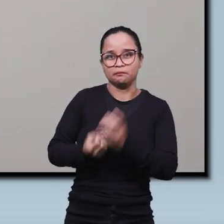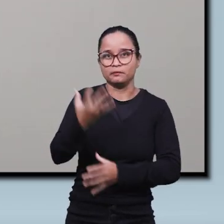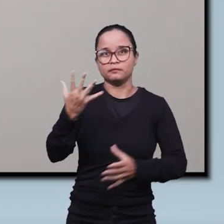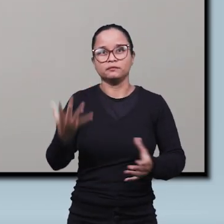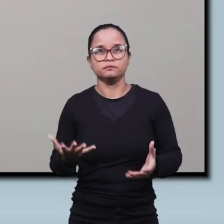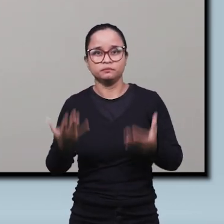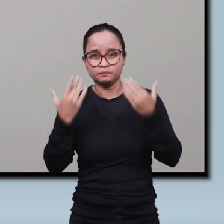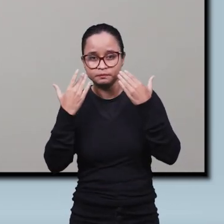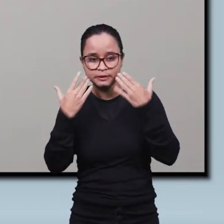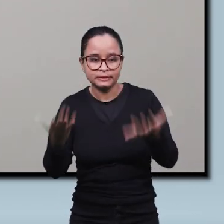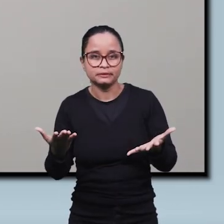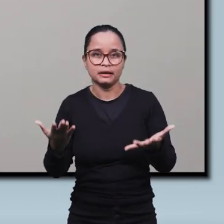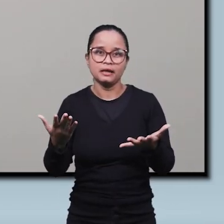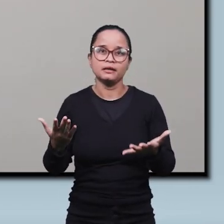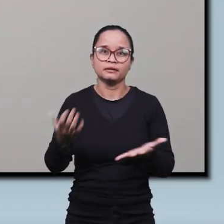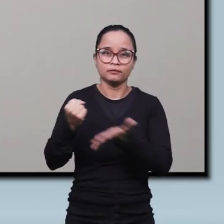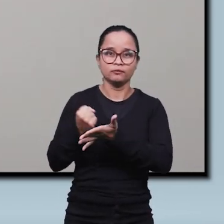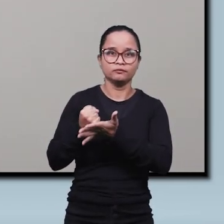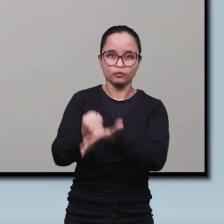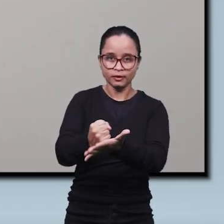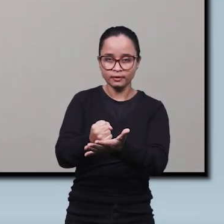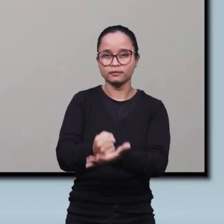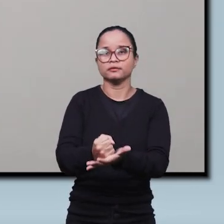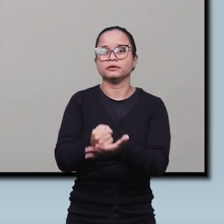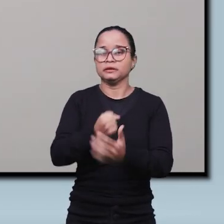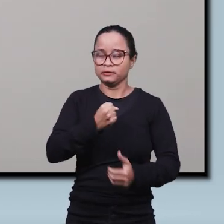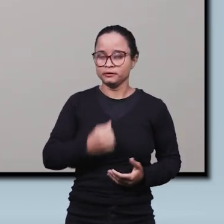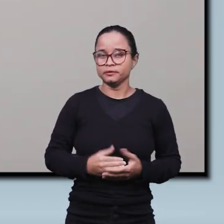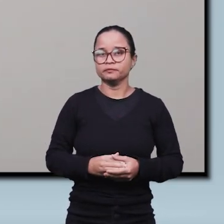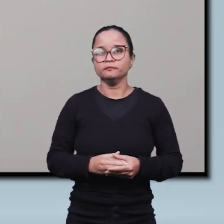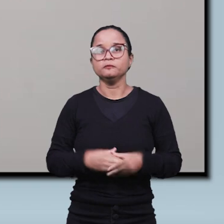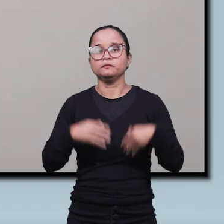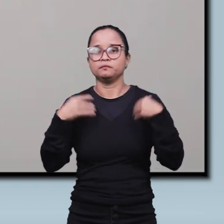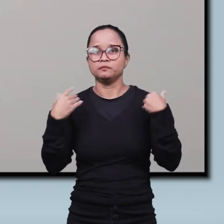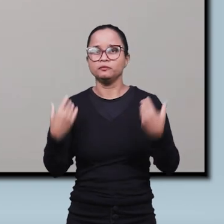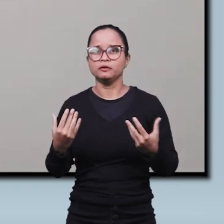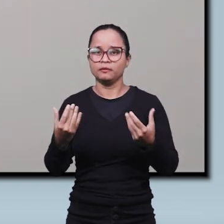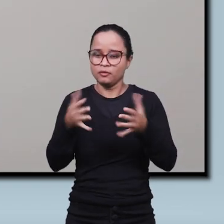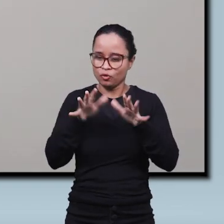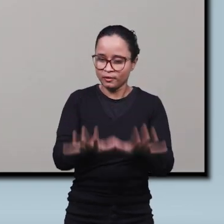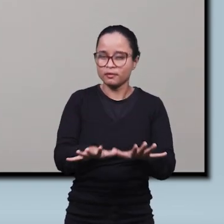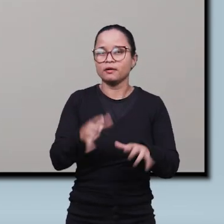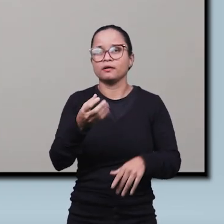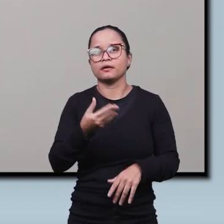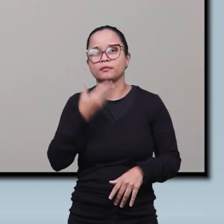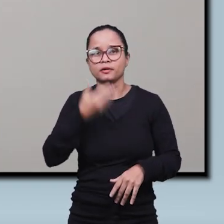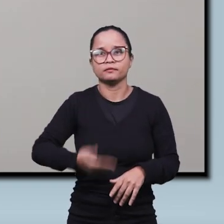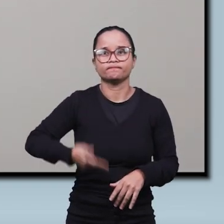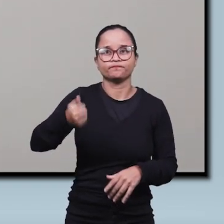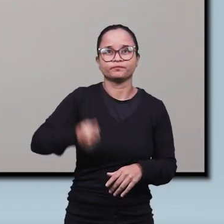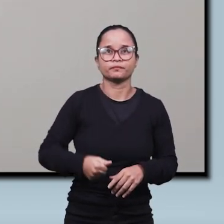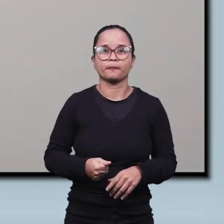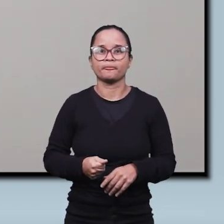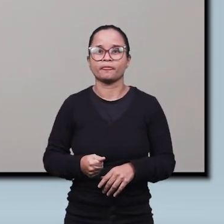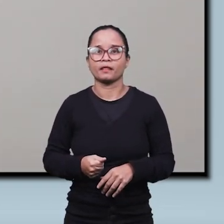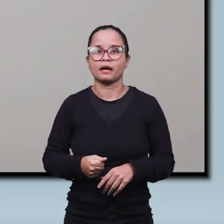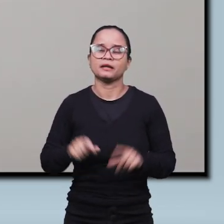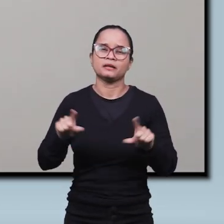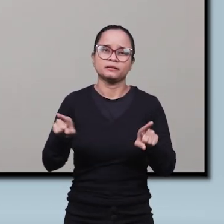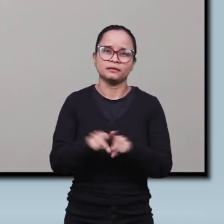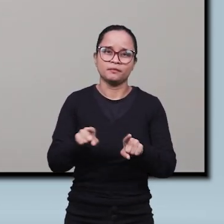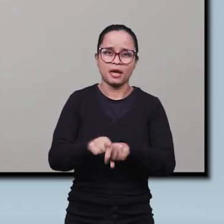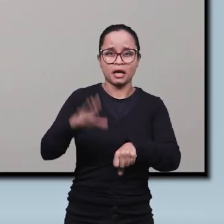apresenta recursos que vão favorecer o quê? A inclusão, a